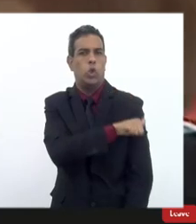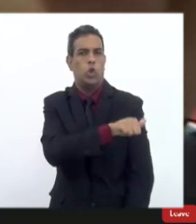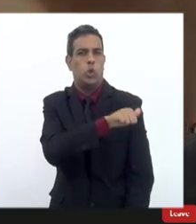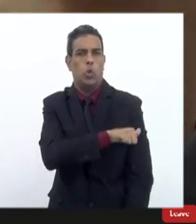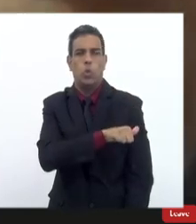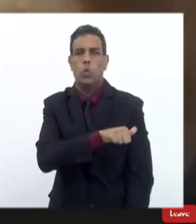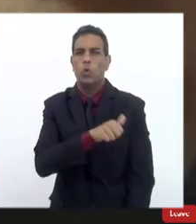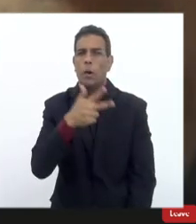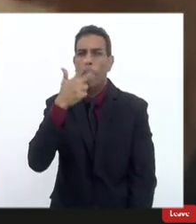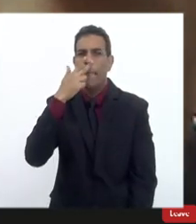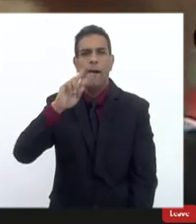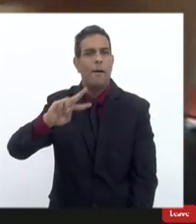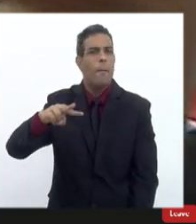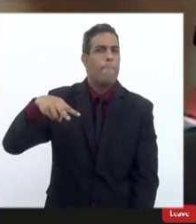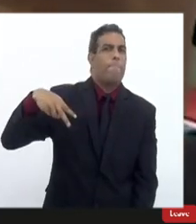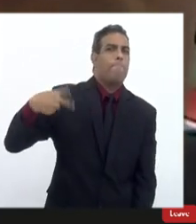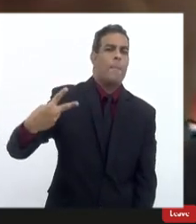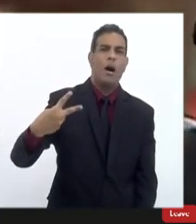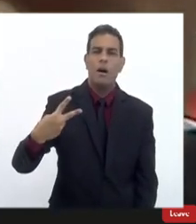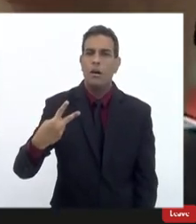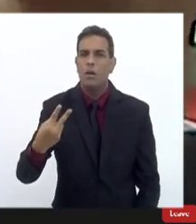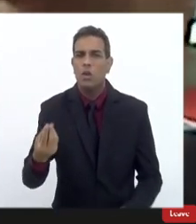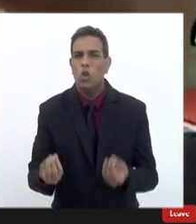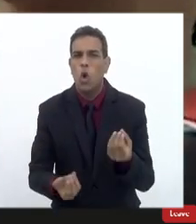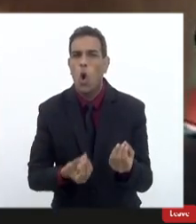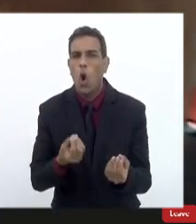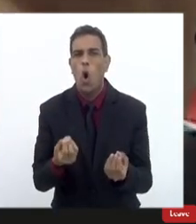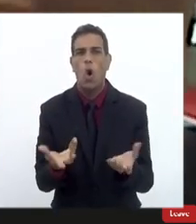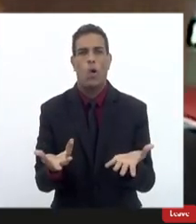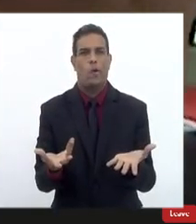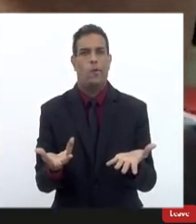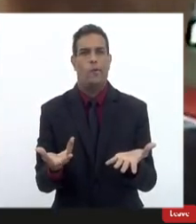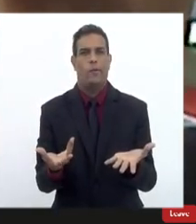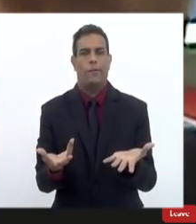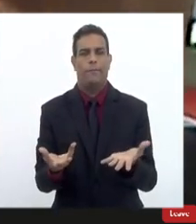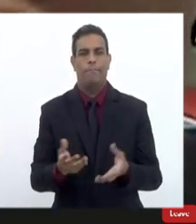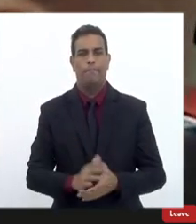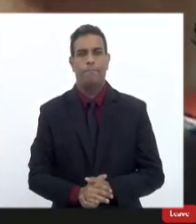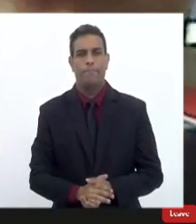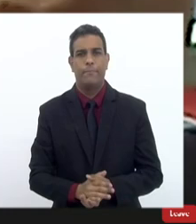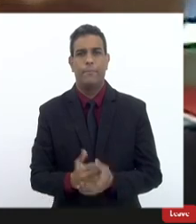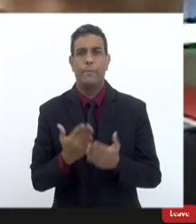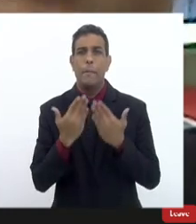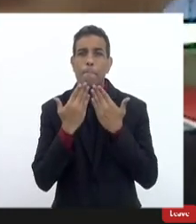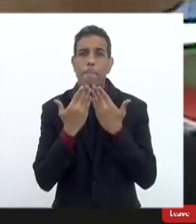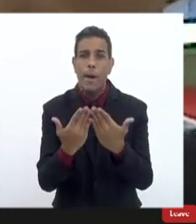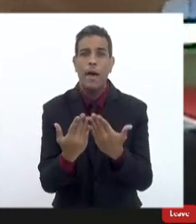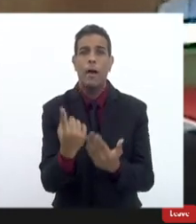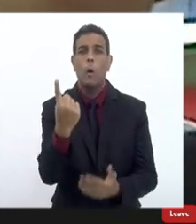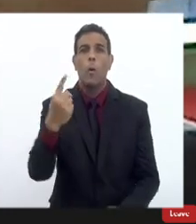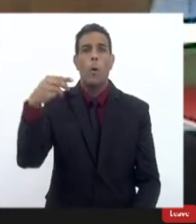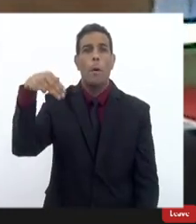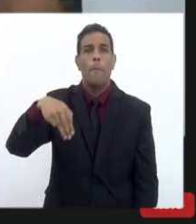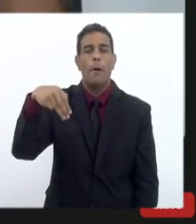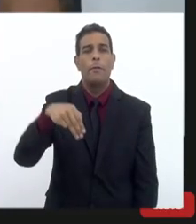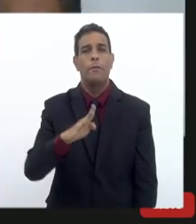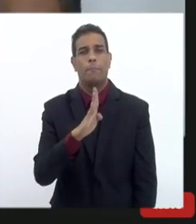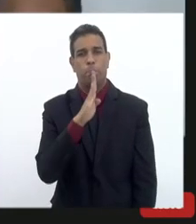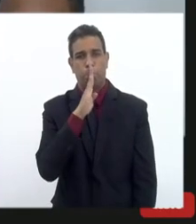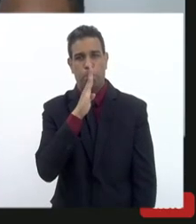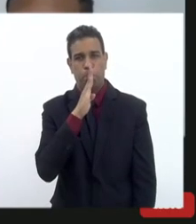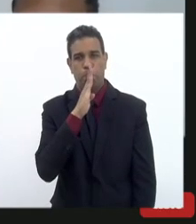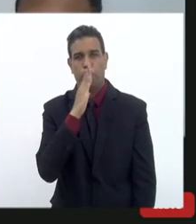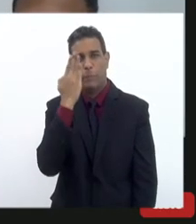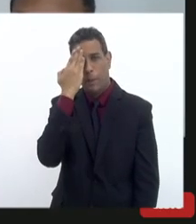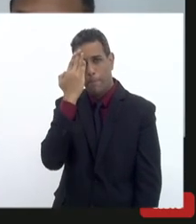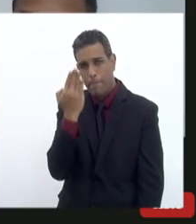está fora dos padrões aceitáveis. Então, solicitaria um minuto de silêncio em homenagem